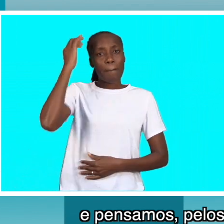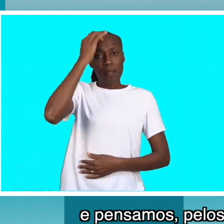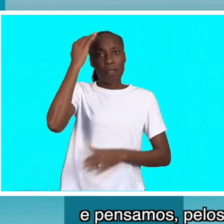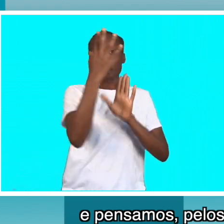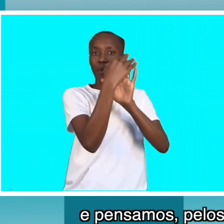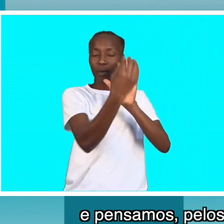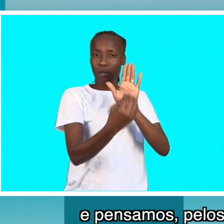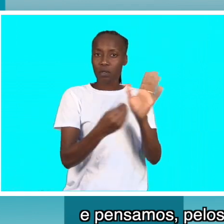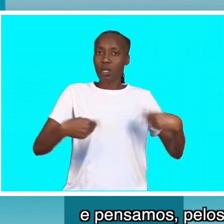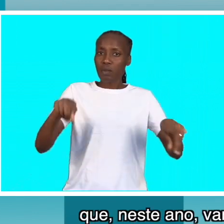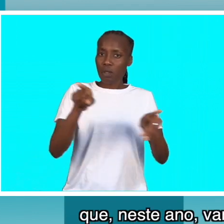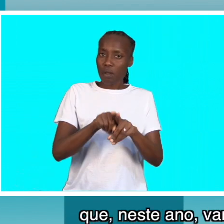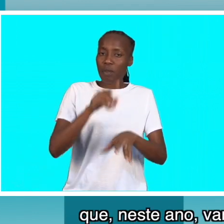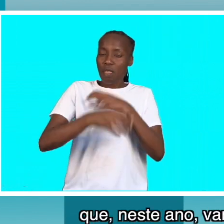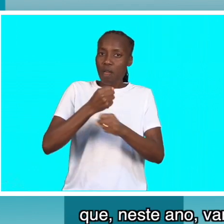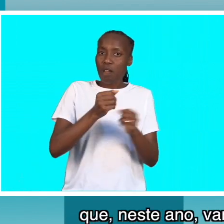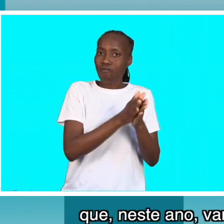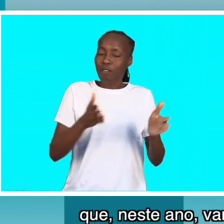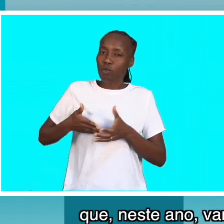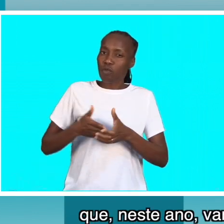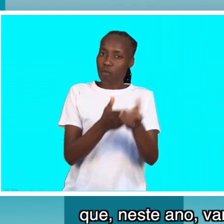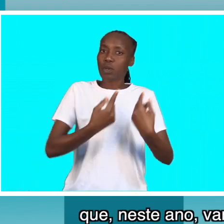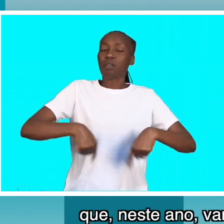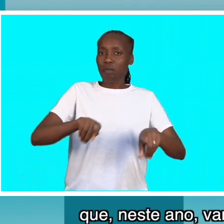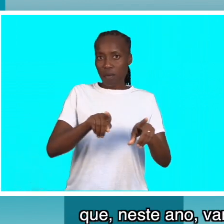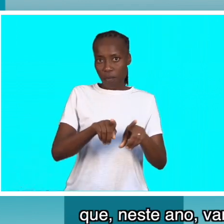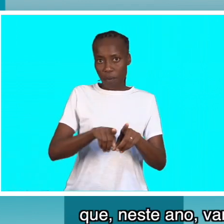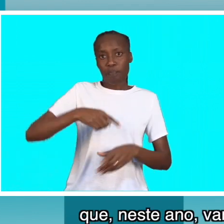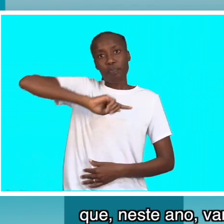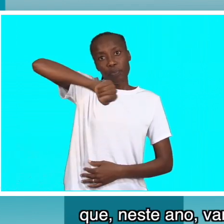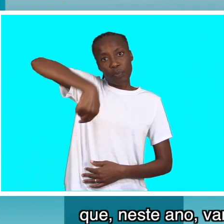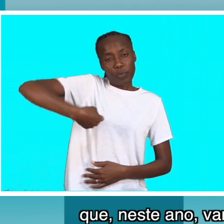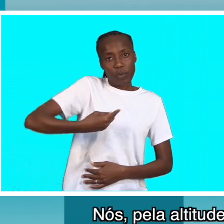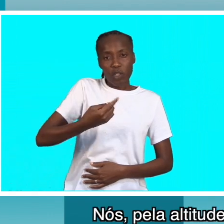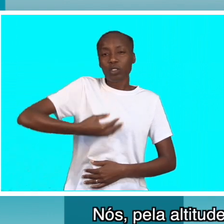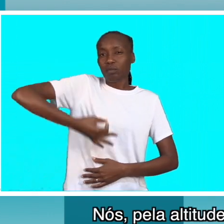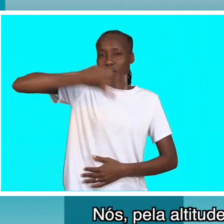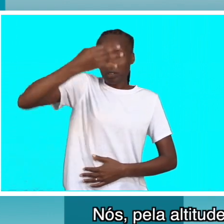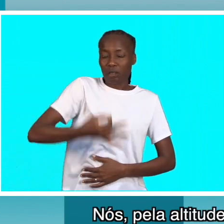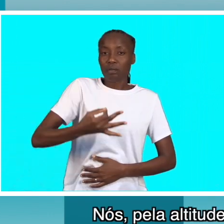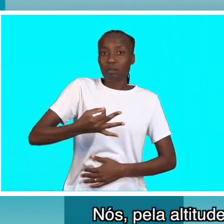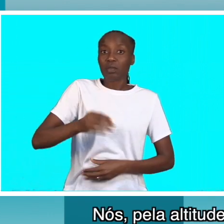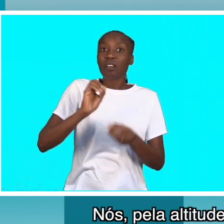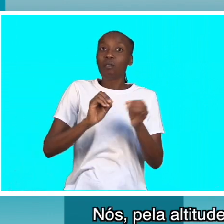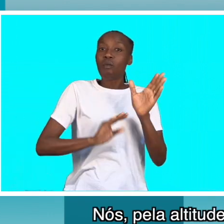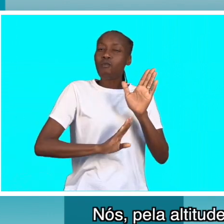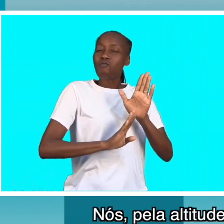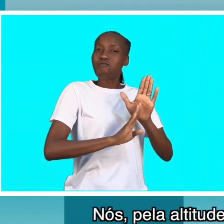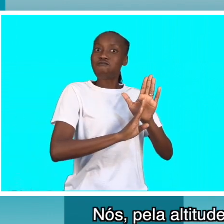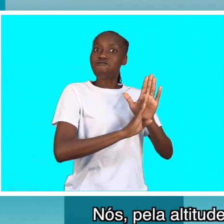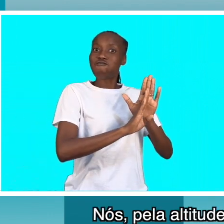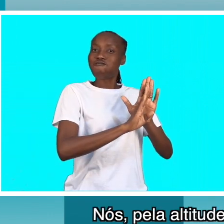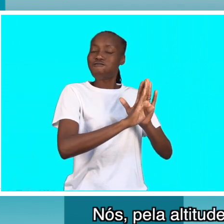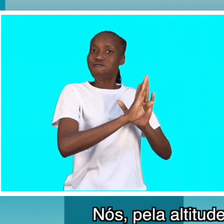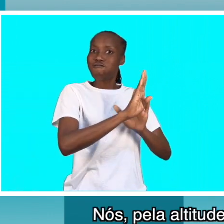resultados que estamos a ver, pensamos que este ano vamos também seguir esse mesmo caminho. Nós, por excelência, a altitude